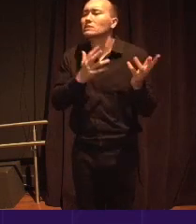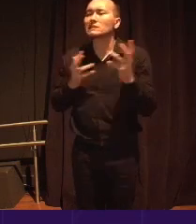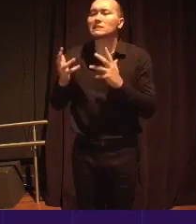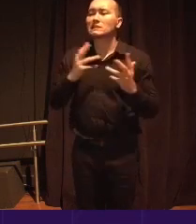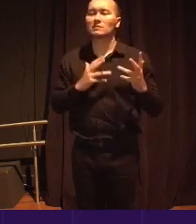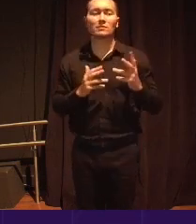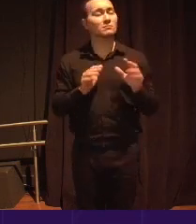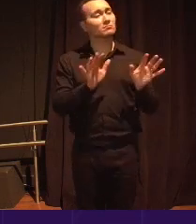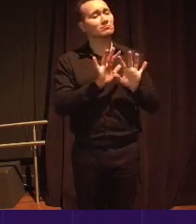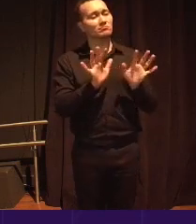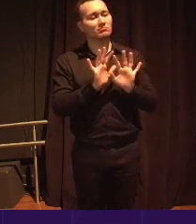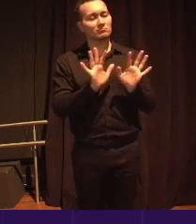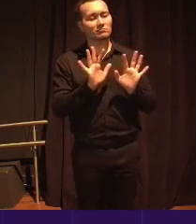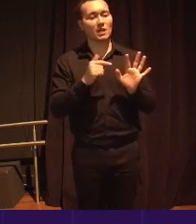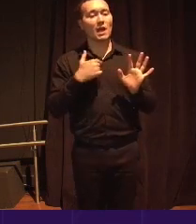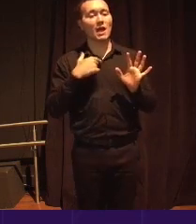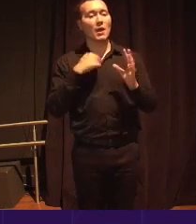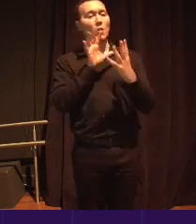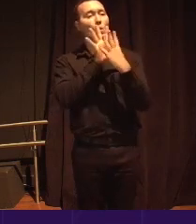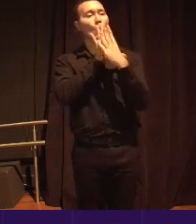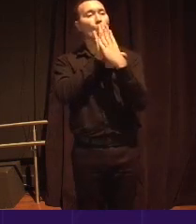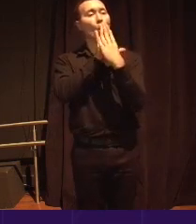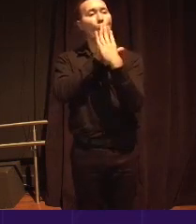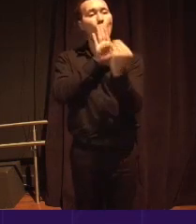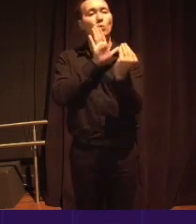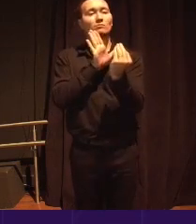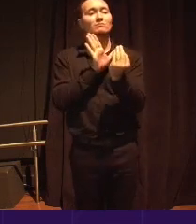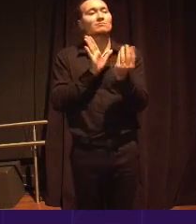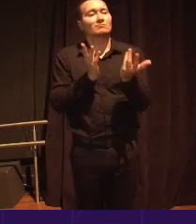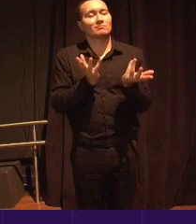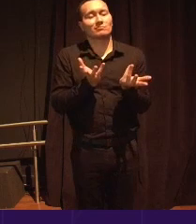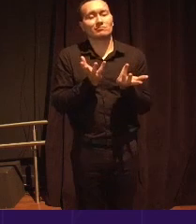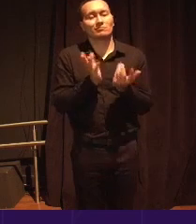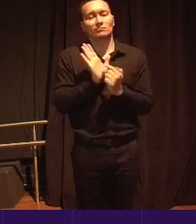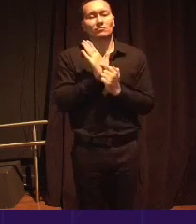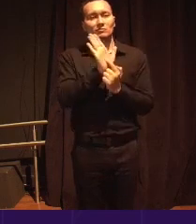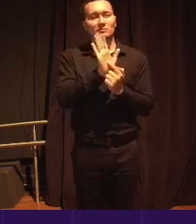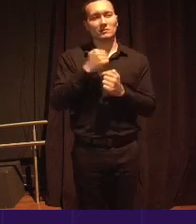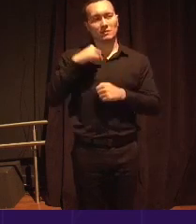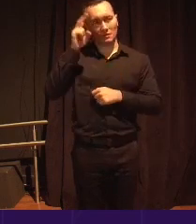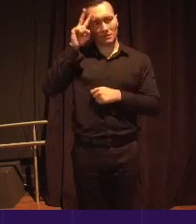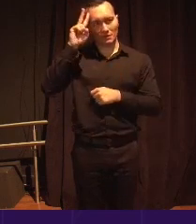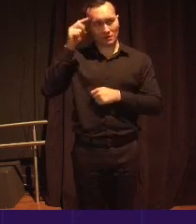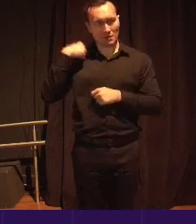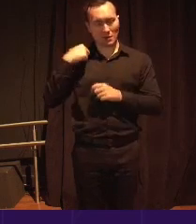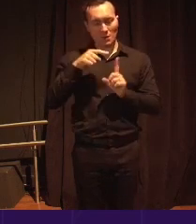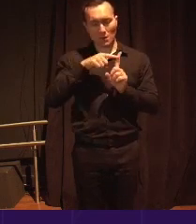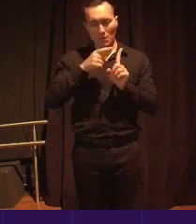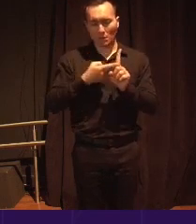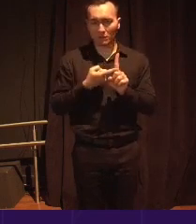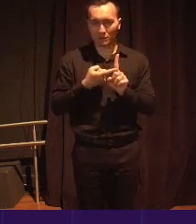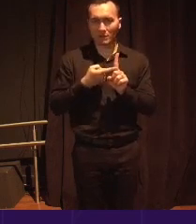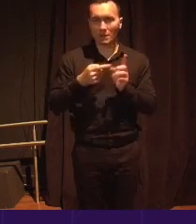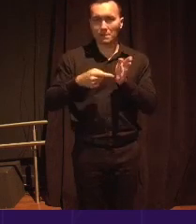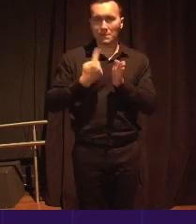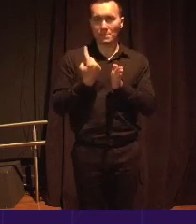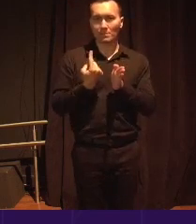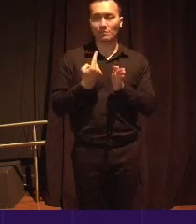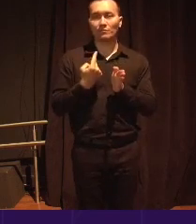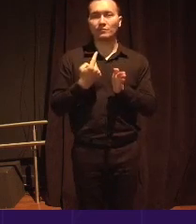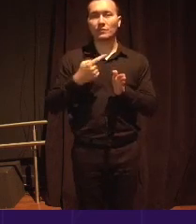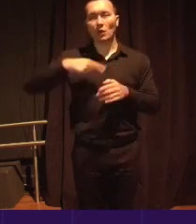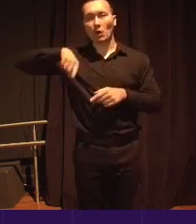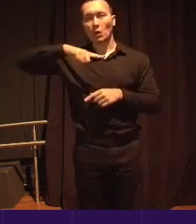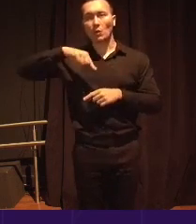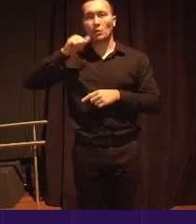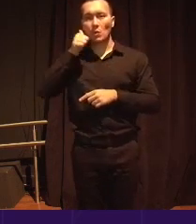exemplo, né, em casa, então, eu, quando fiquei grávida da primeira vez, a gente, como